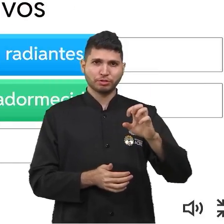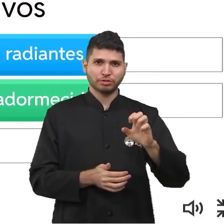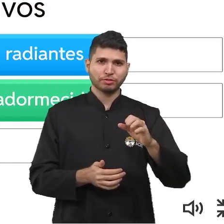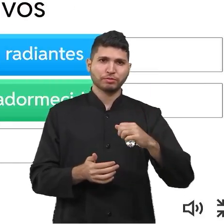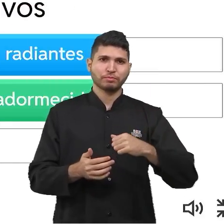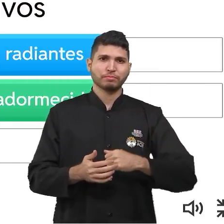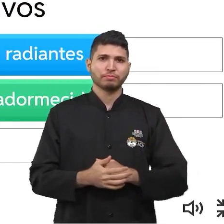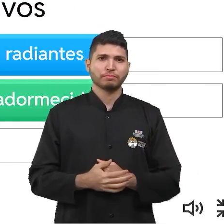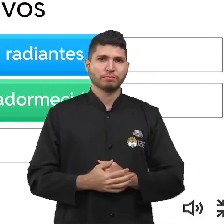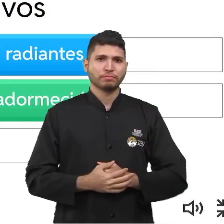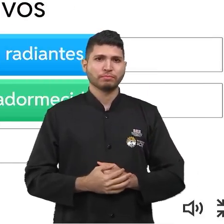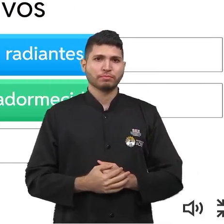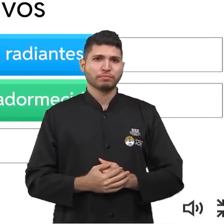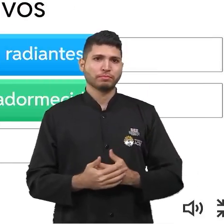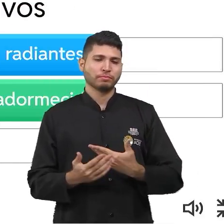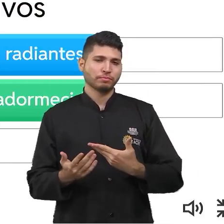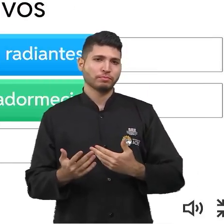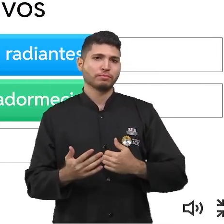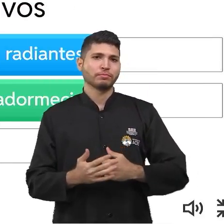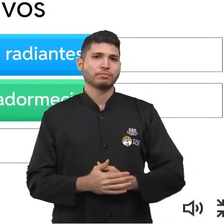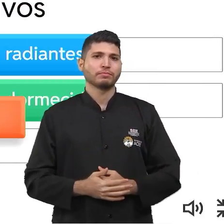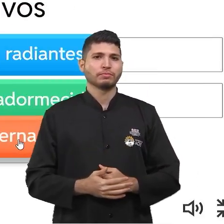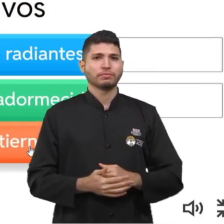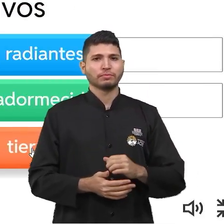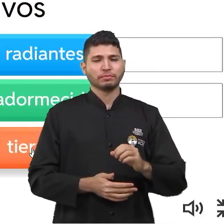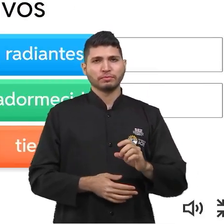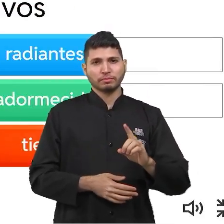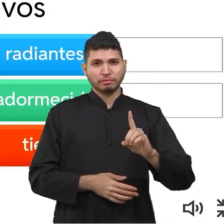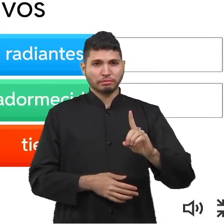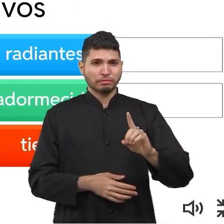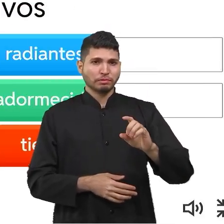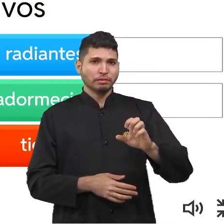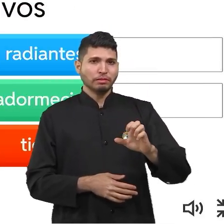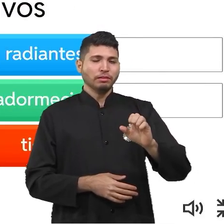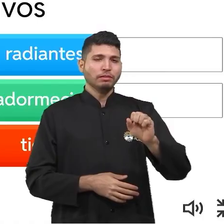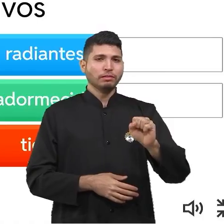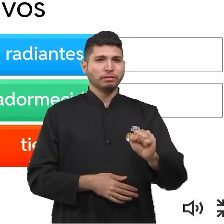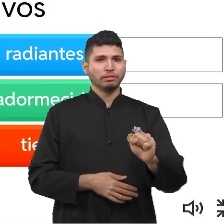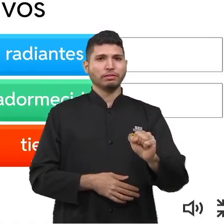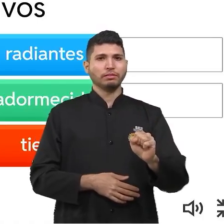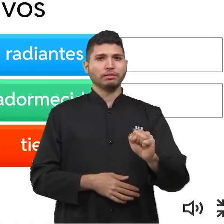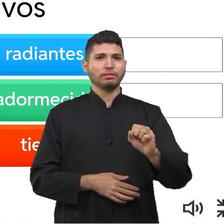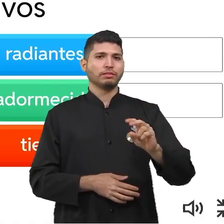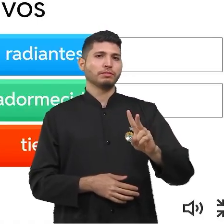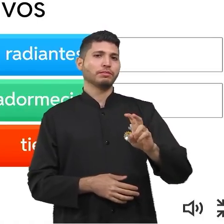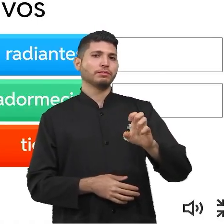desvelhecida, que é desfalecida, uma pessoa terna, né?